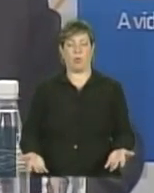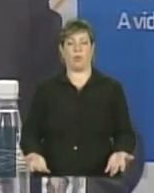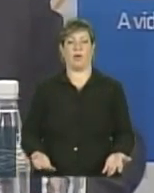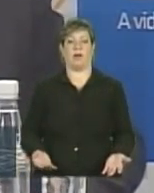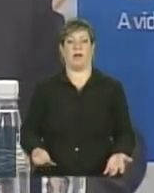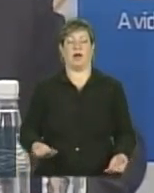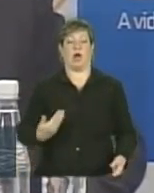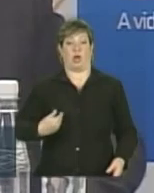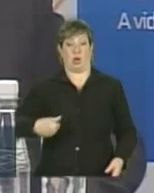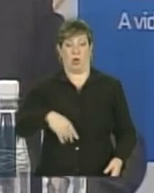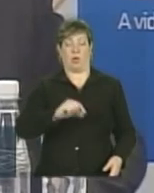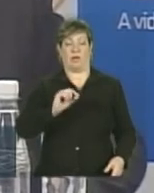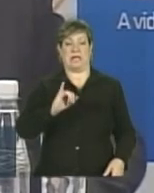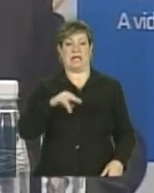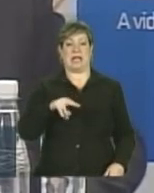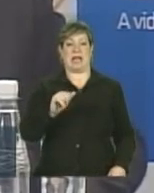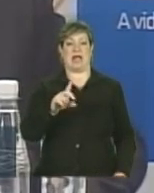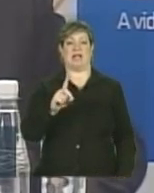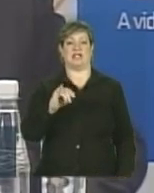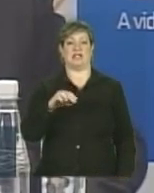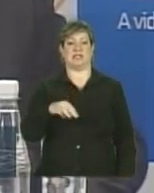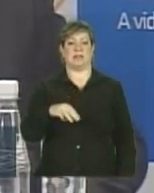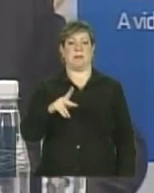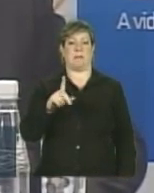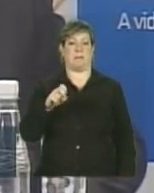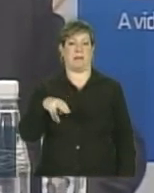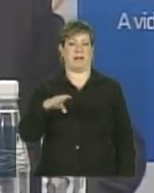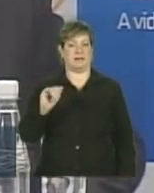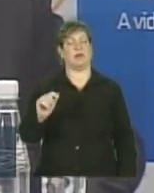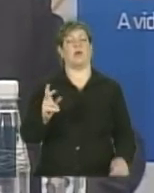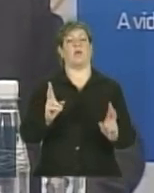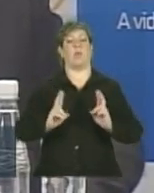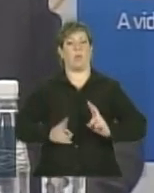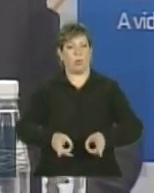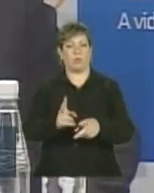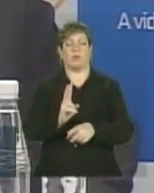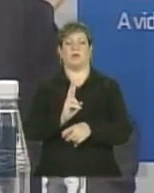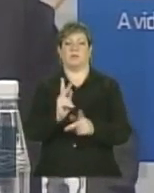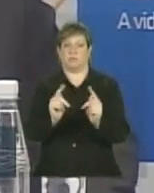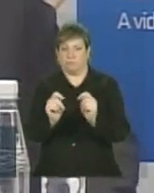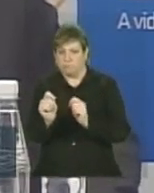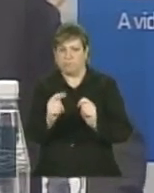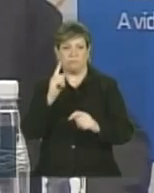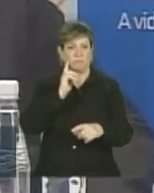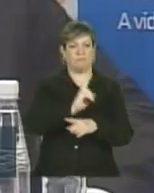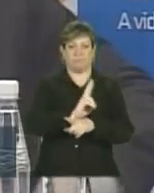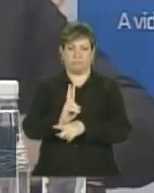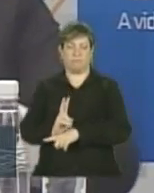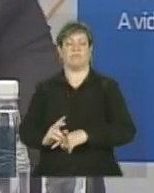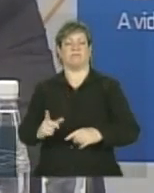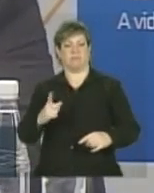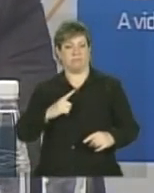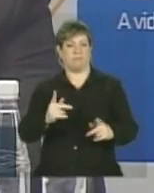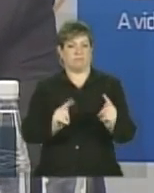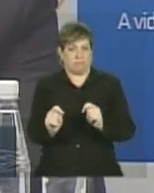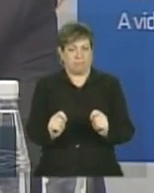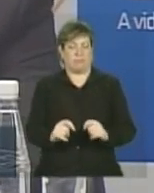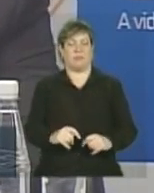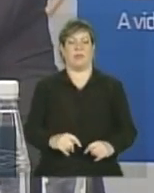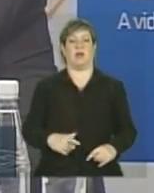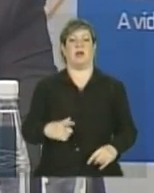a nossa inadimplência ela continua controlada, enquanto o mercado